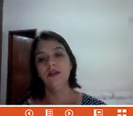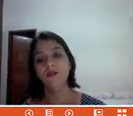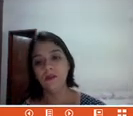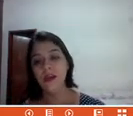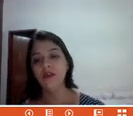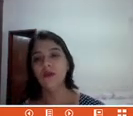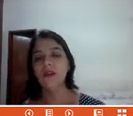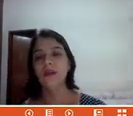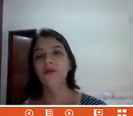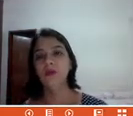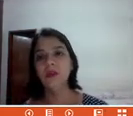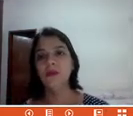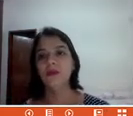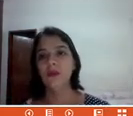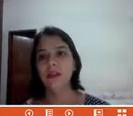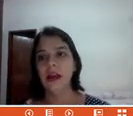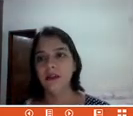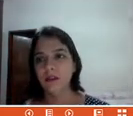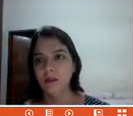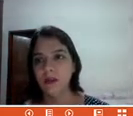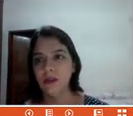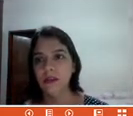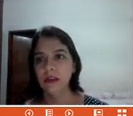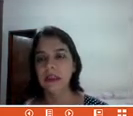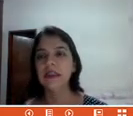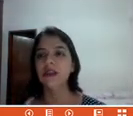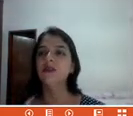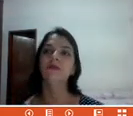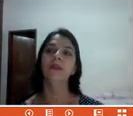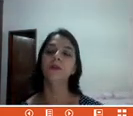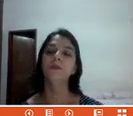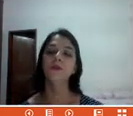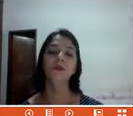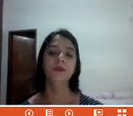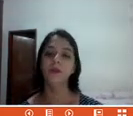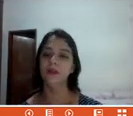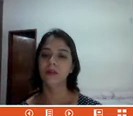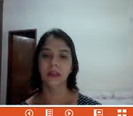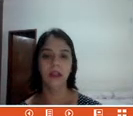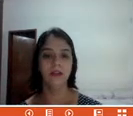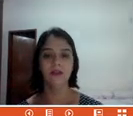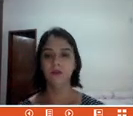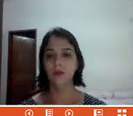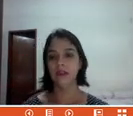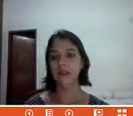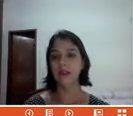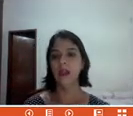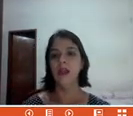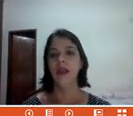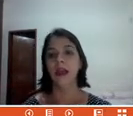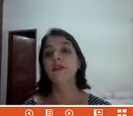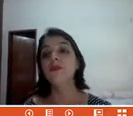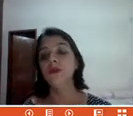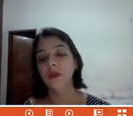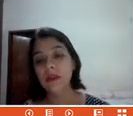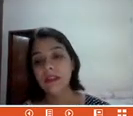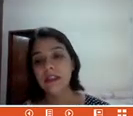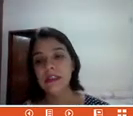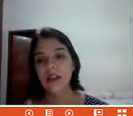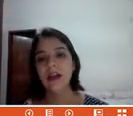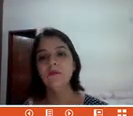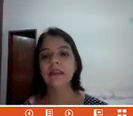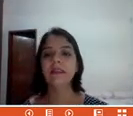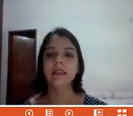e isso vem ajudando muito a comunidade surda, né, que já sofreu muitos preconceitos, muitas